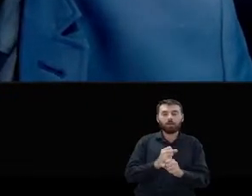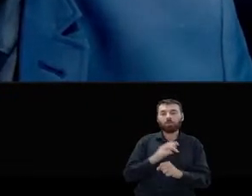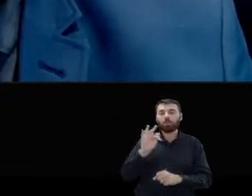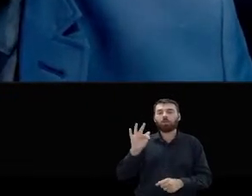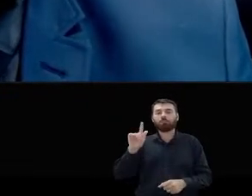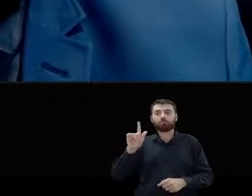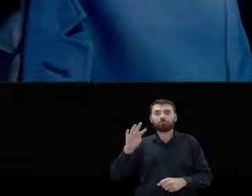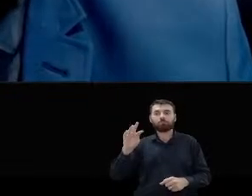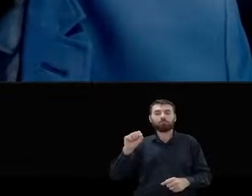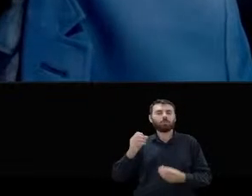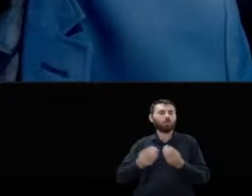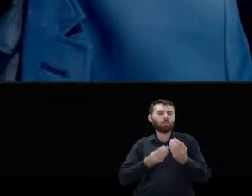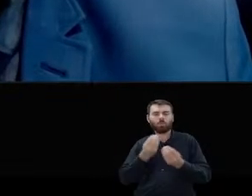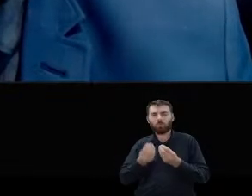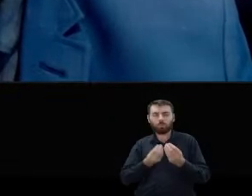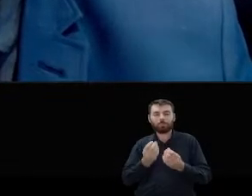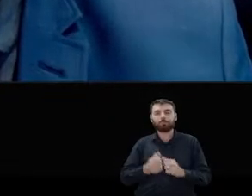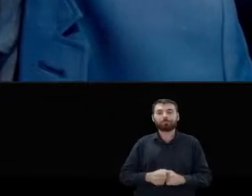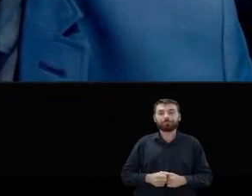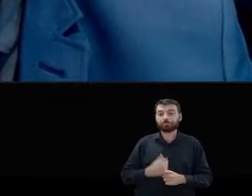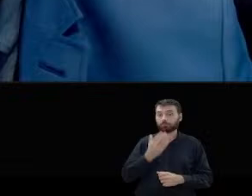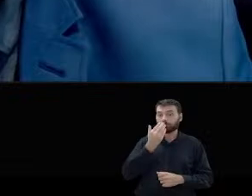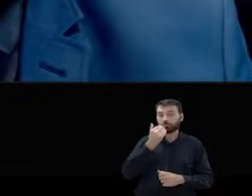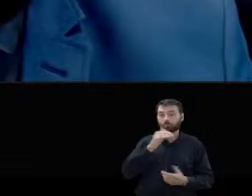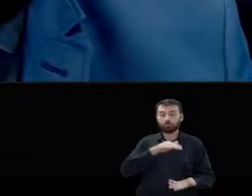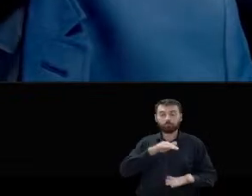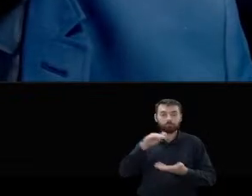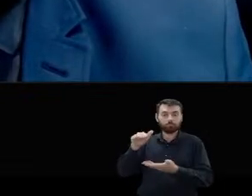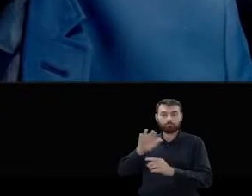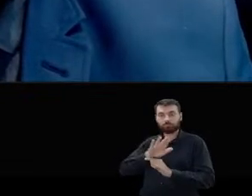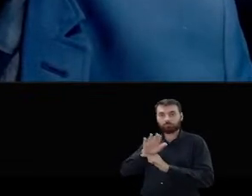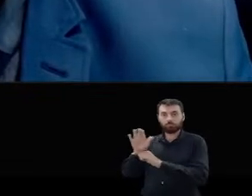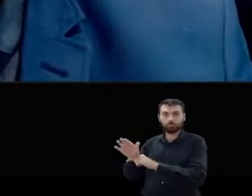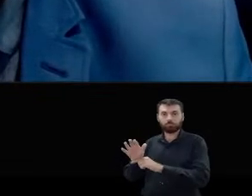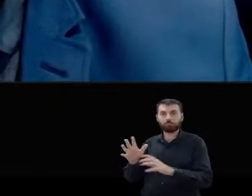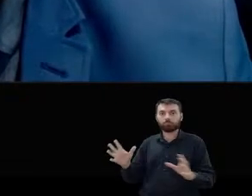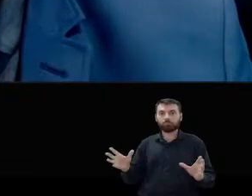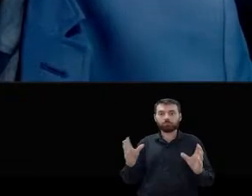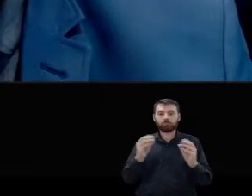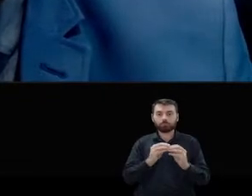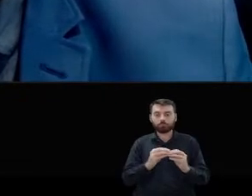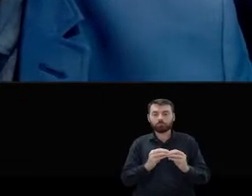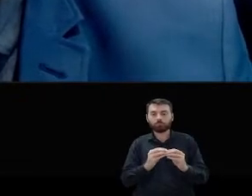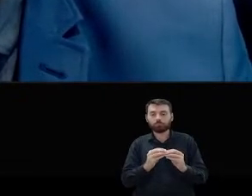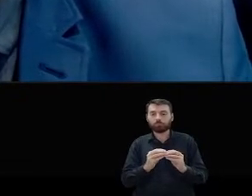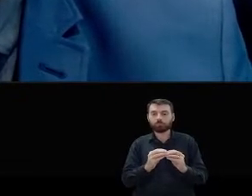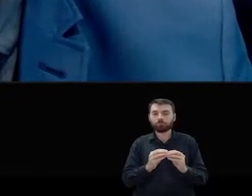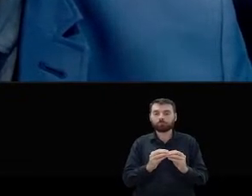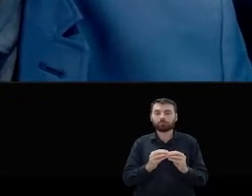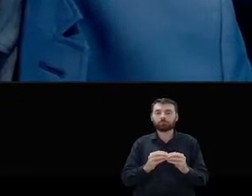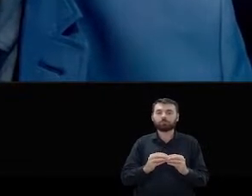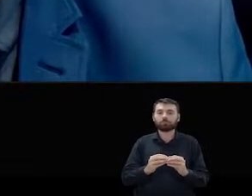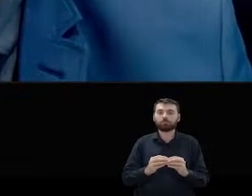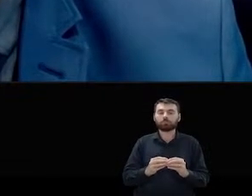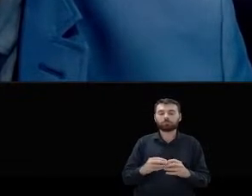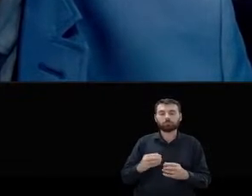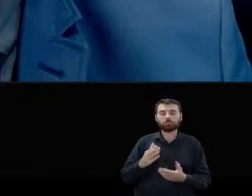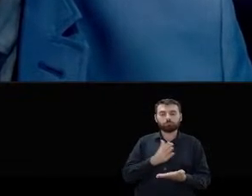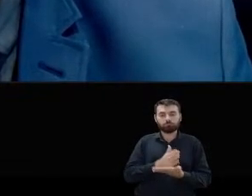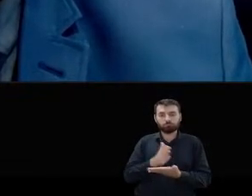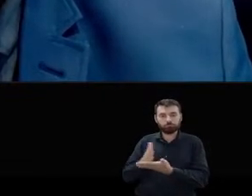que a integração do auxílio alimentação nas verbas discutidas aqui nessa demanda, né, nos reflexos,